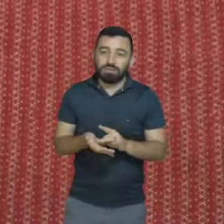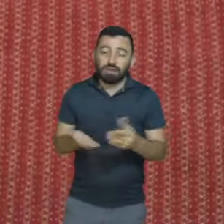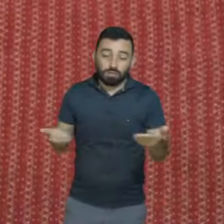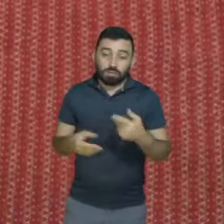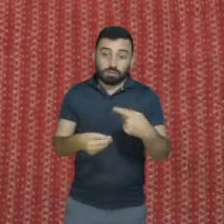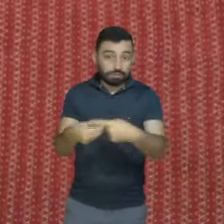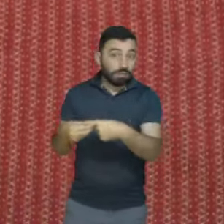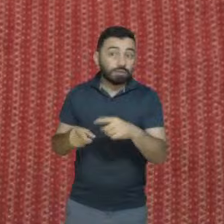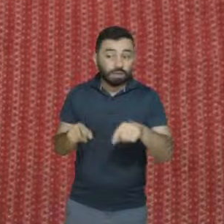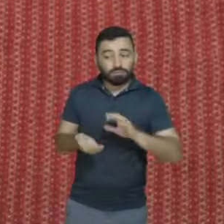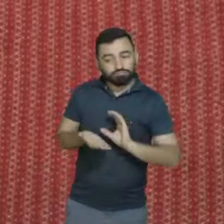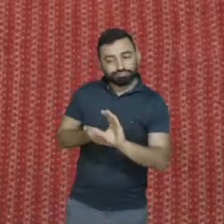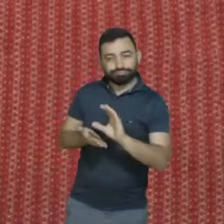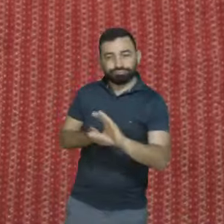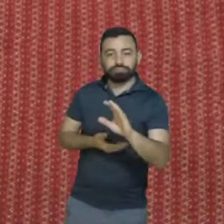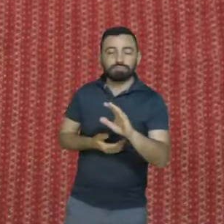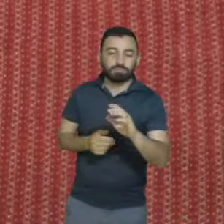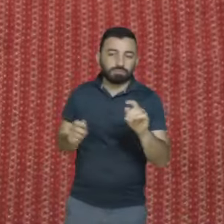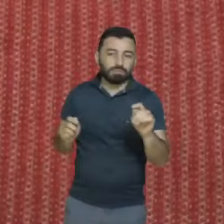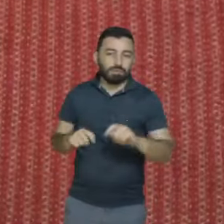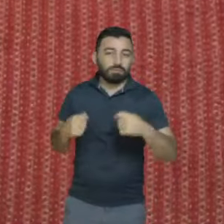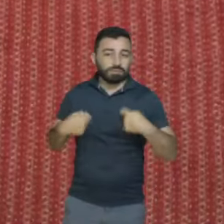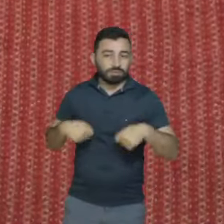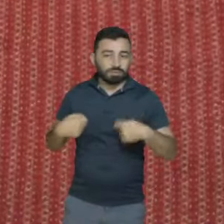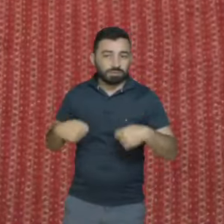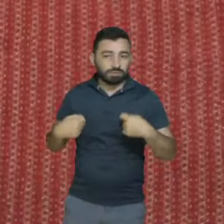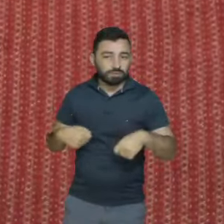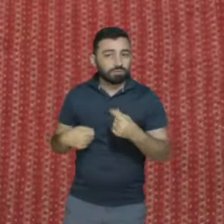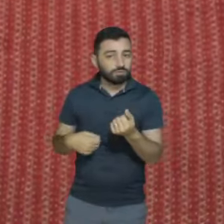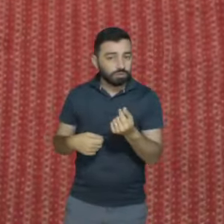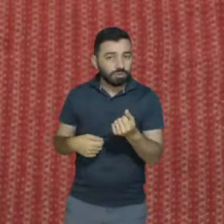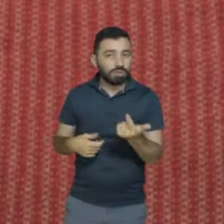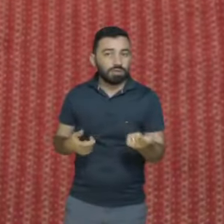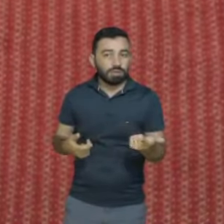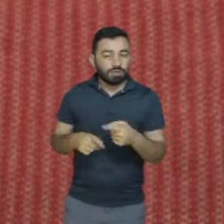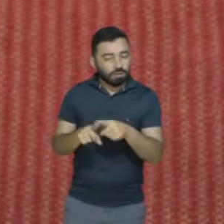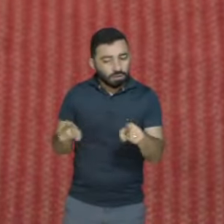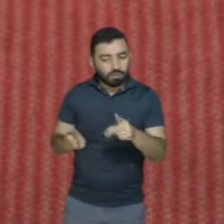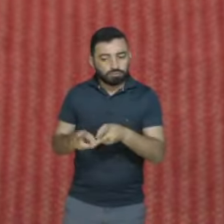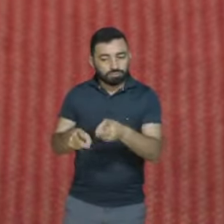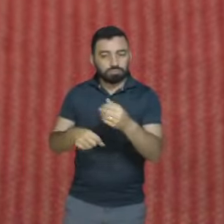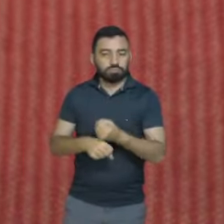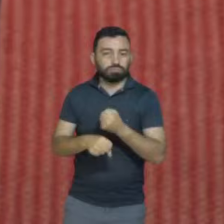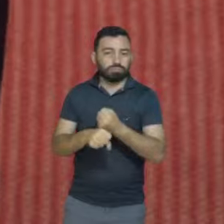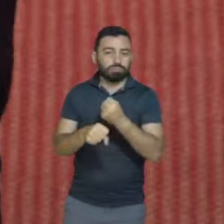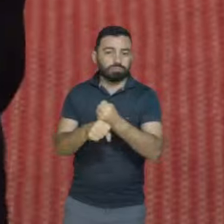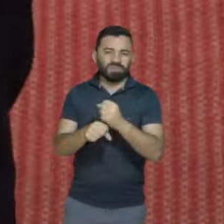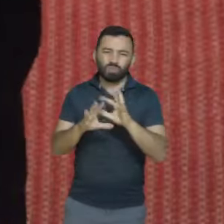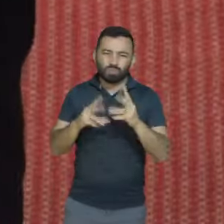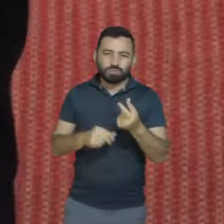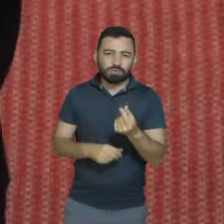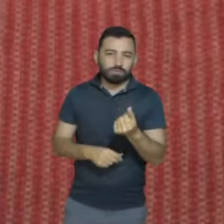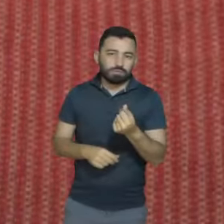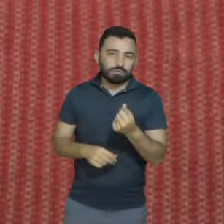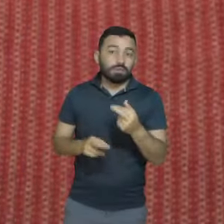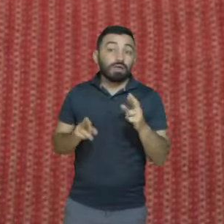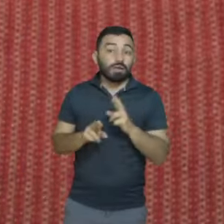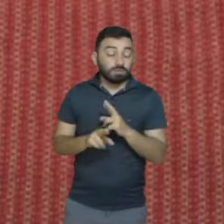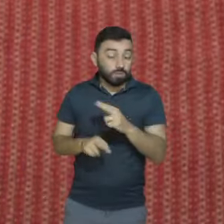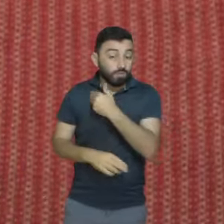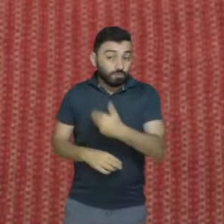possam receber, deputado Marcos Vieira, os recursos necessários para que as obras possam andar. Então, todos os recursos relacionados do governo